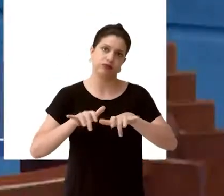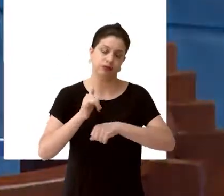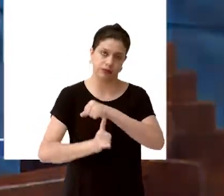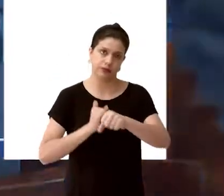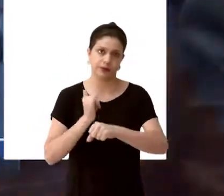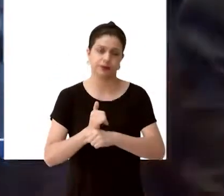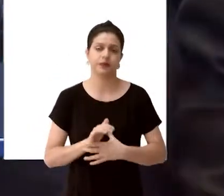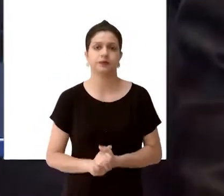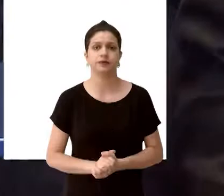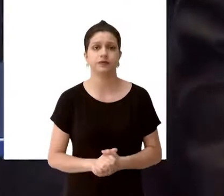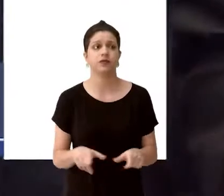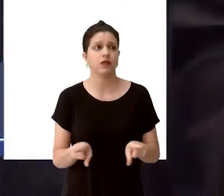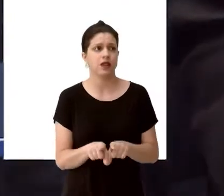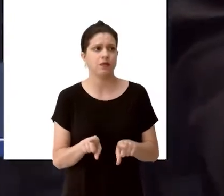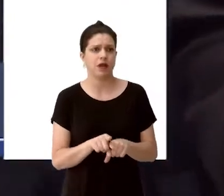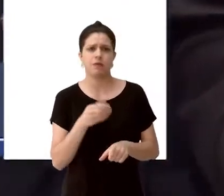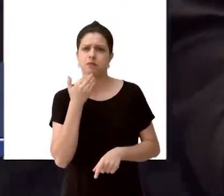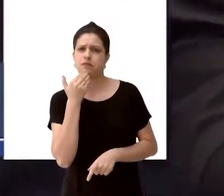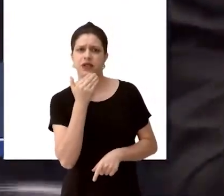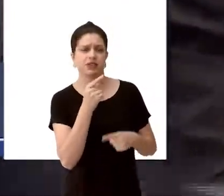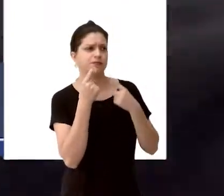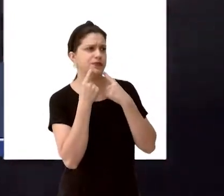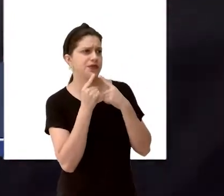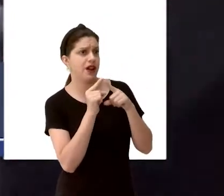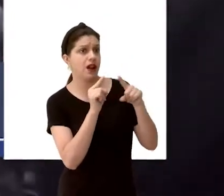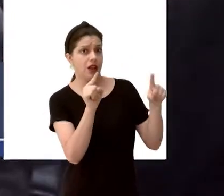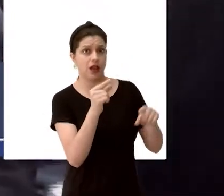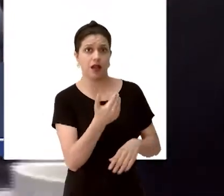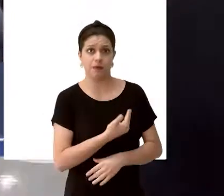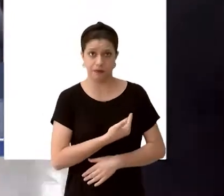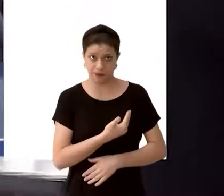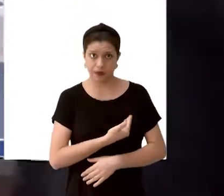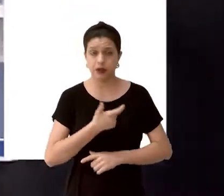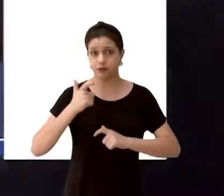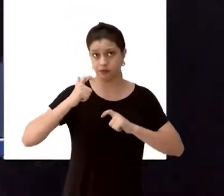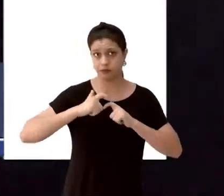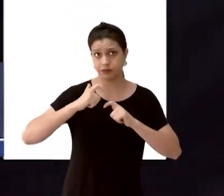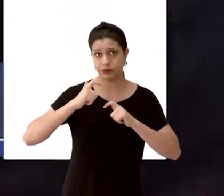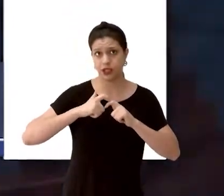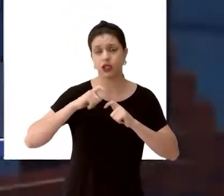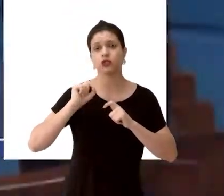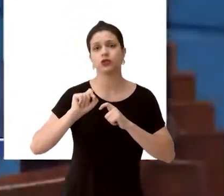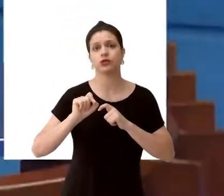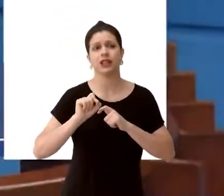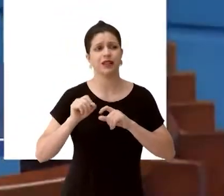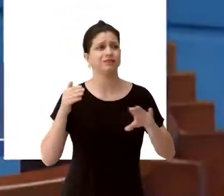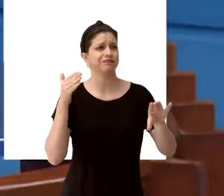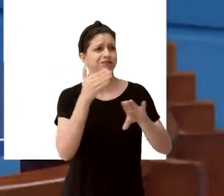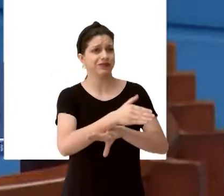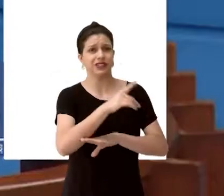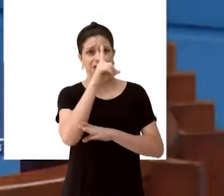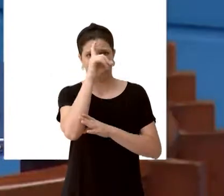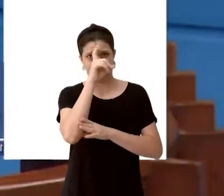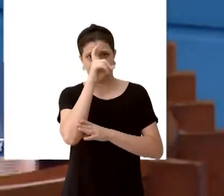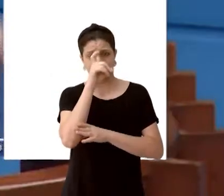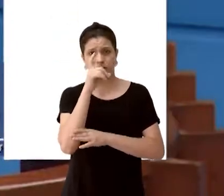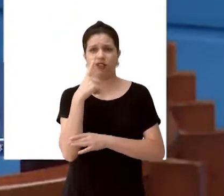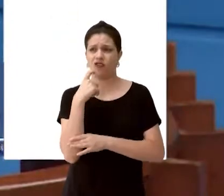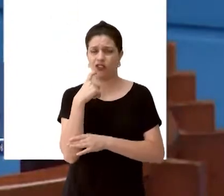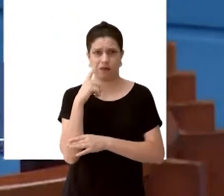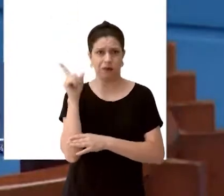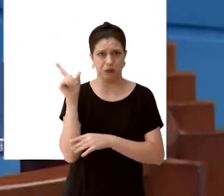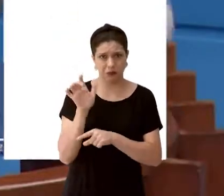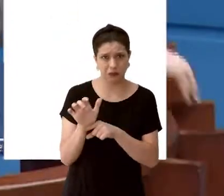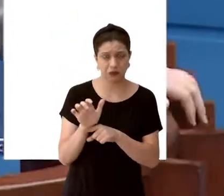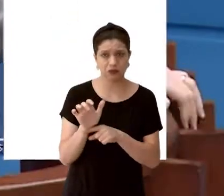atendimento. Reivindicações, reclamações de colegas médicos que estão indo